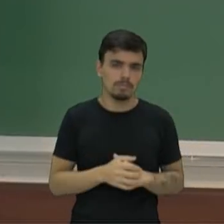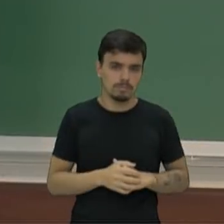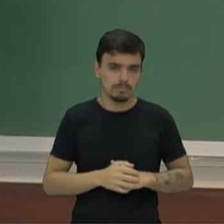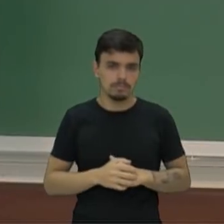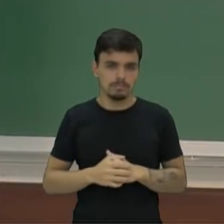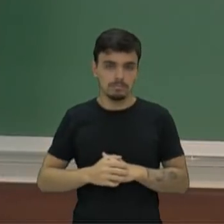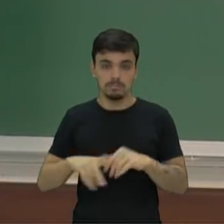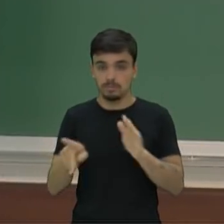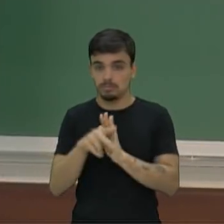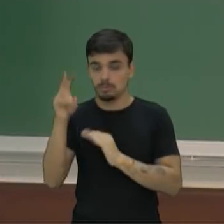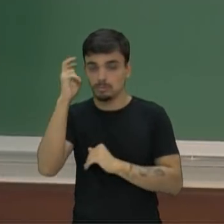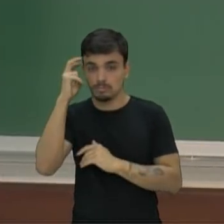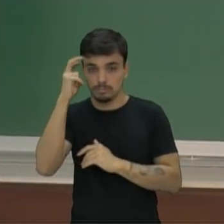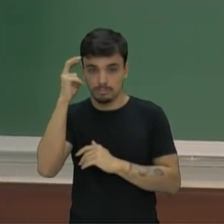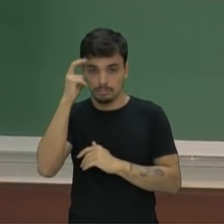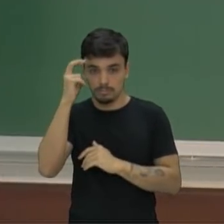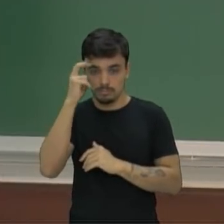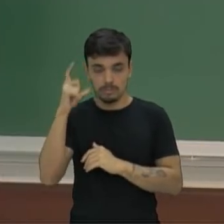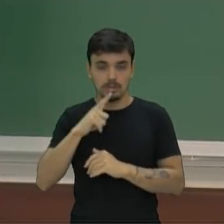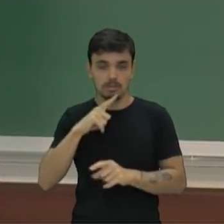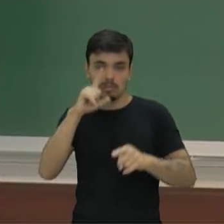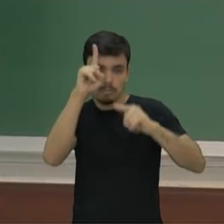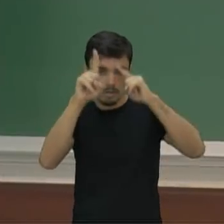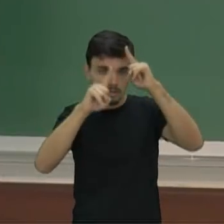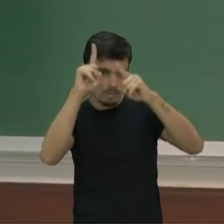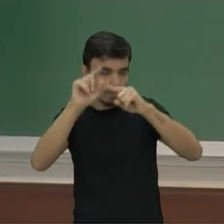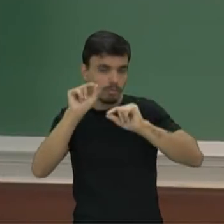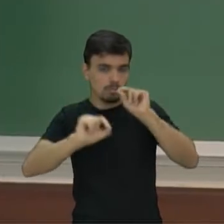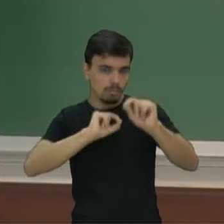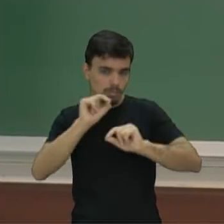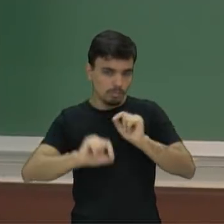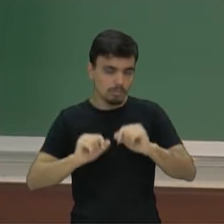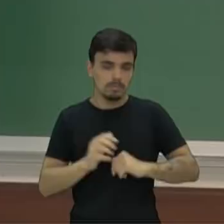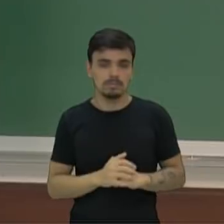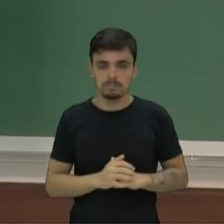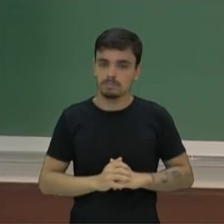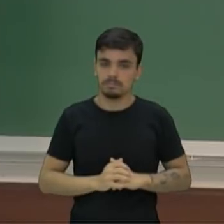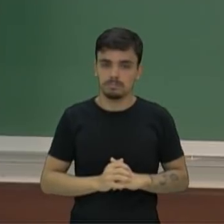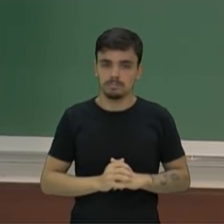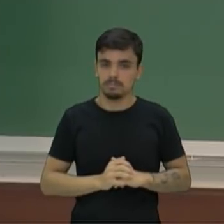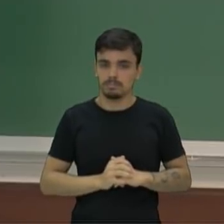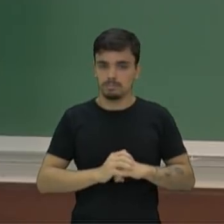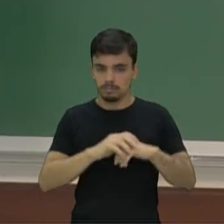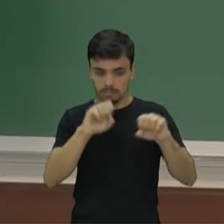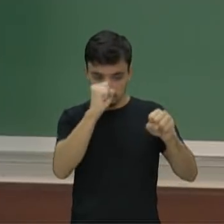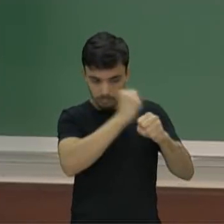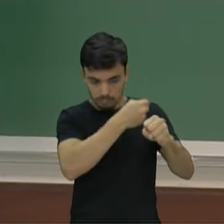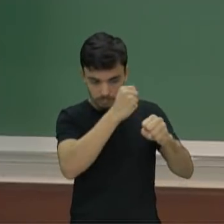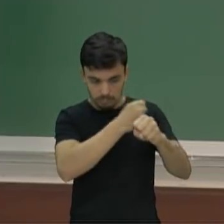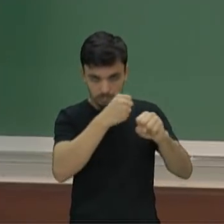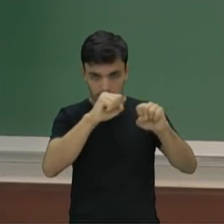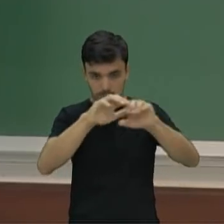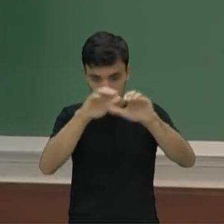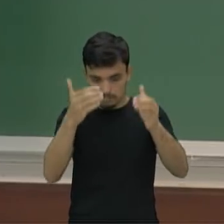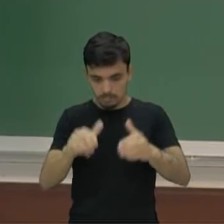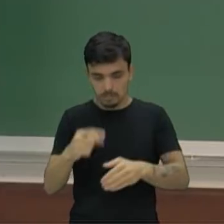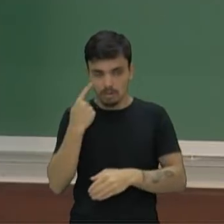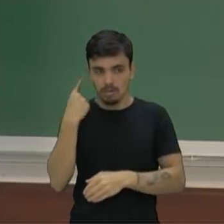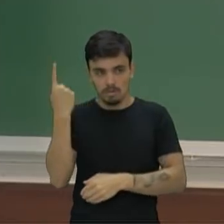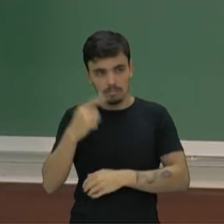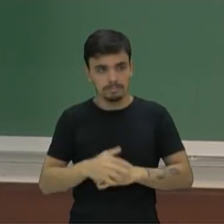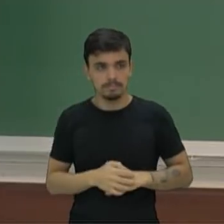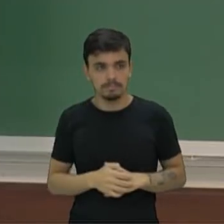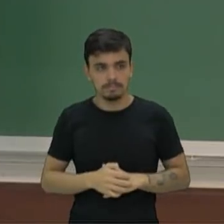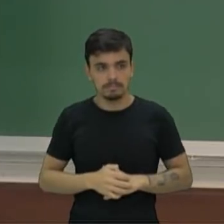como cultura. Eu trago como uma ideia principalmente das esculturas. Eu trago duas imagens, uma inclusive vocês já